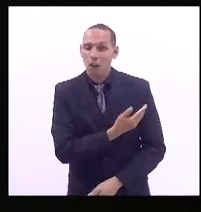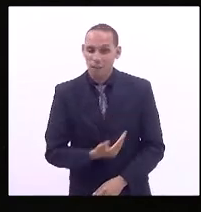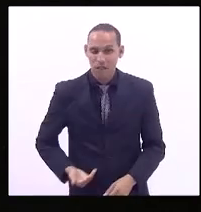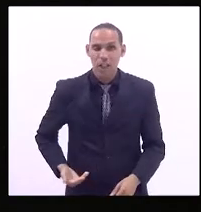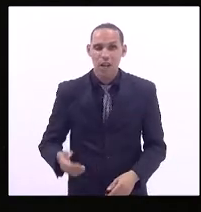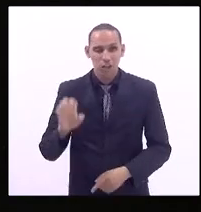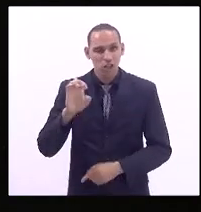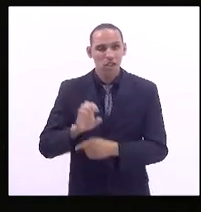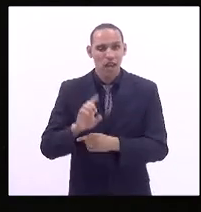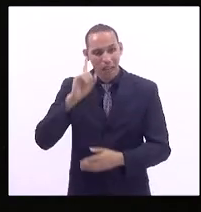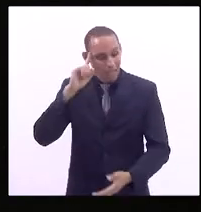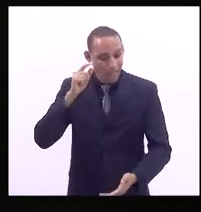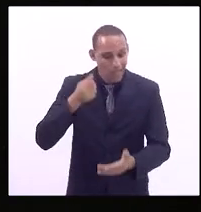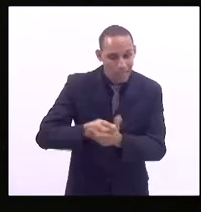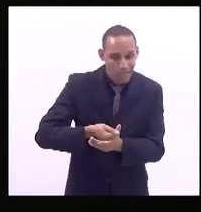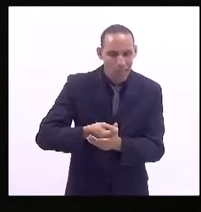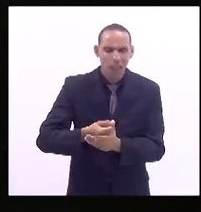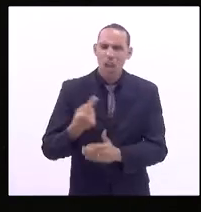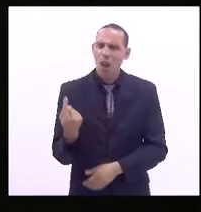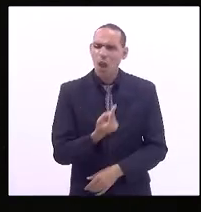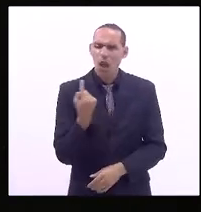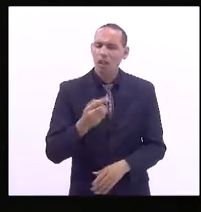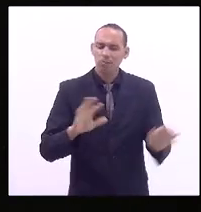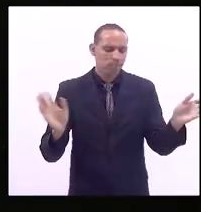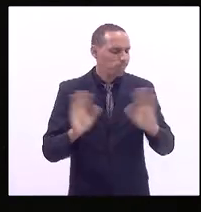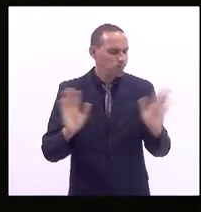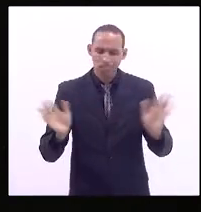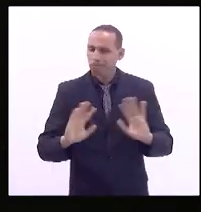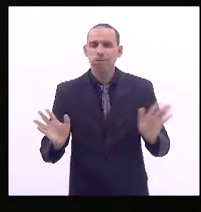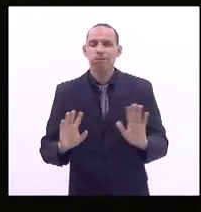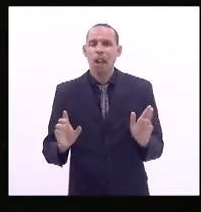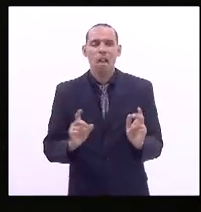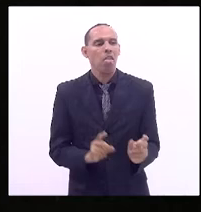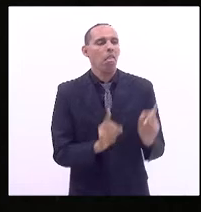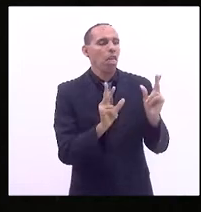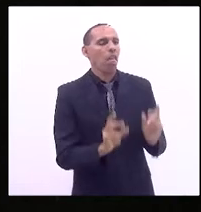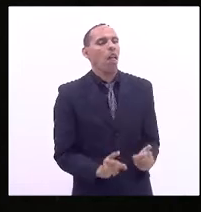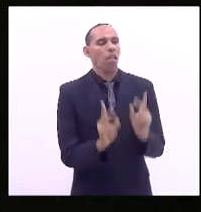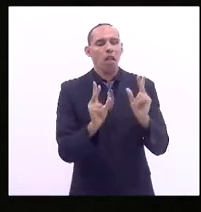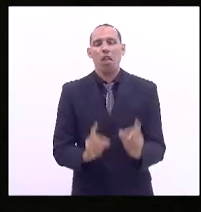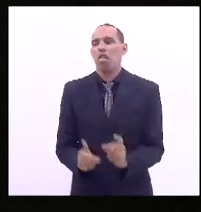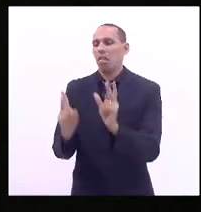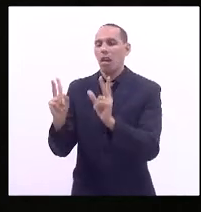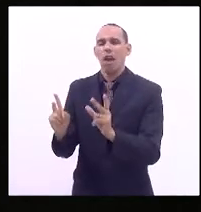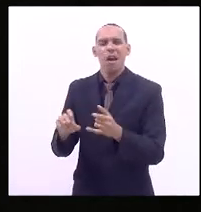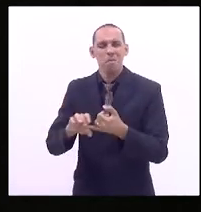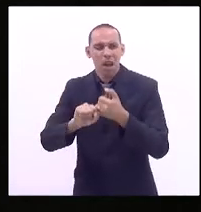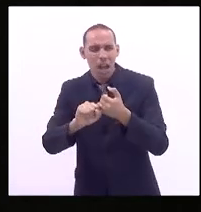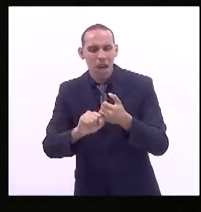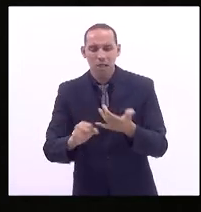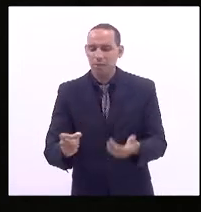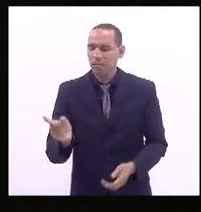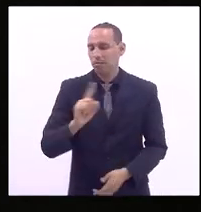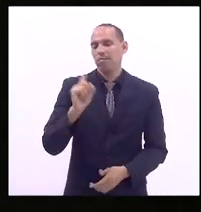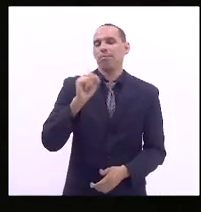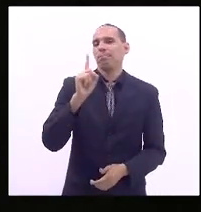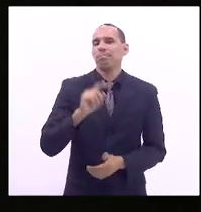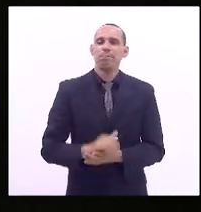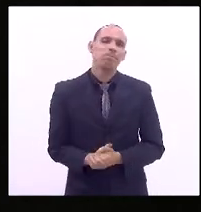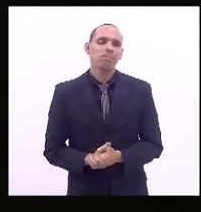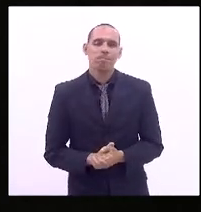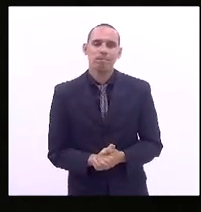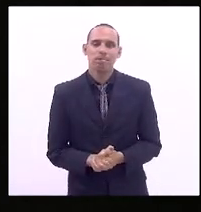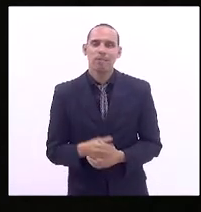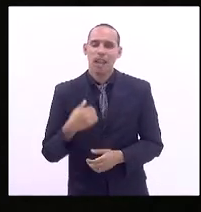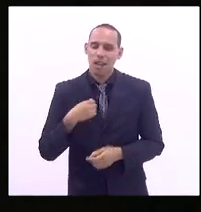não tome decisões sozinhos e venda aí o nosso património Então